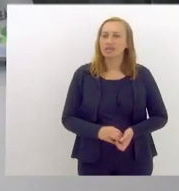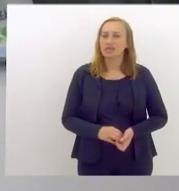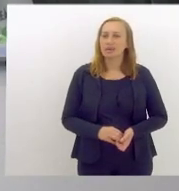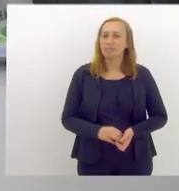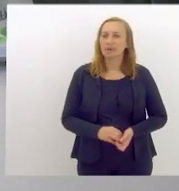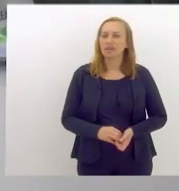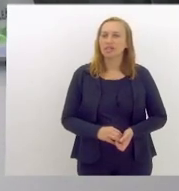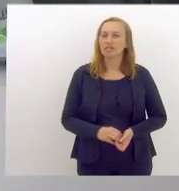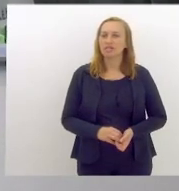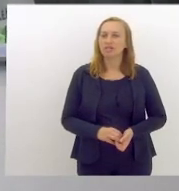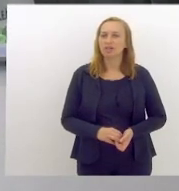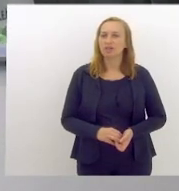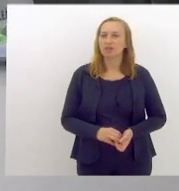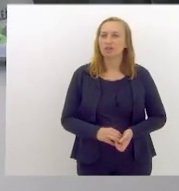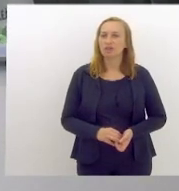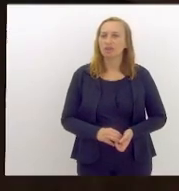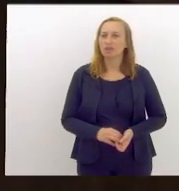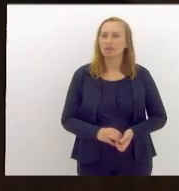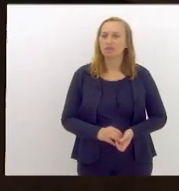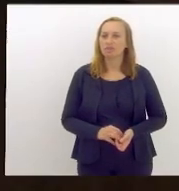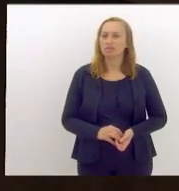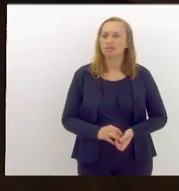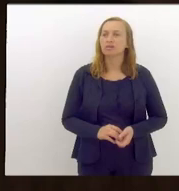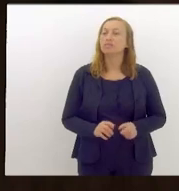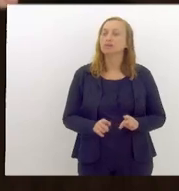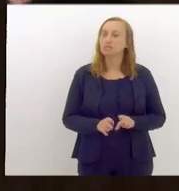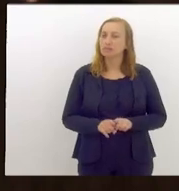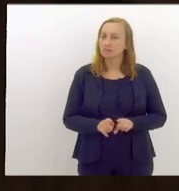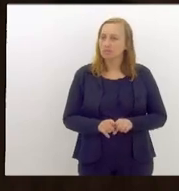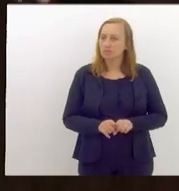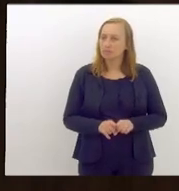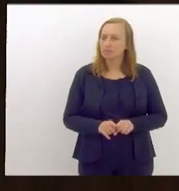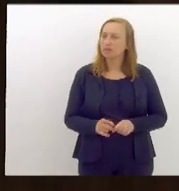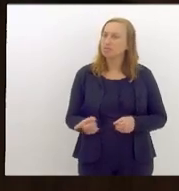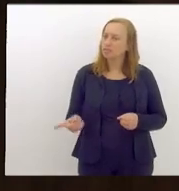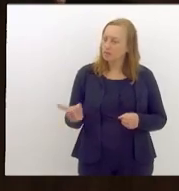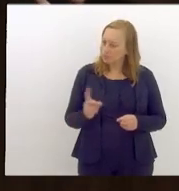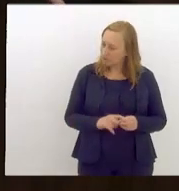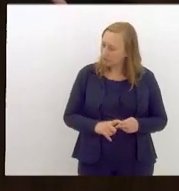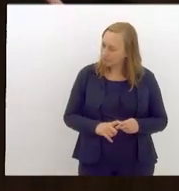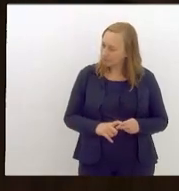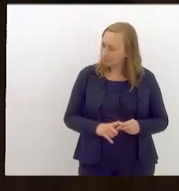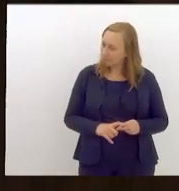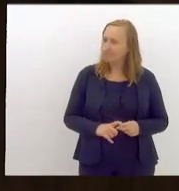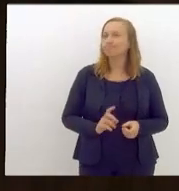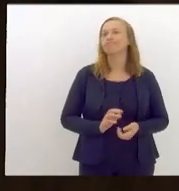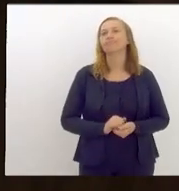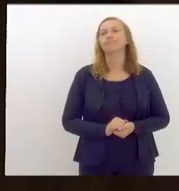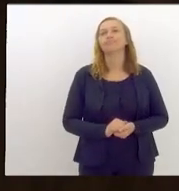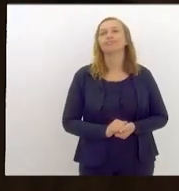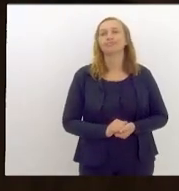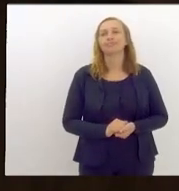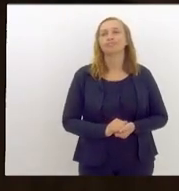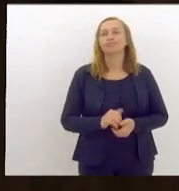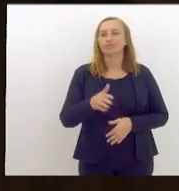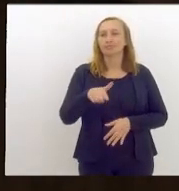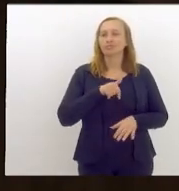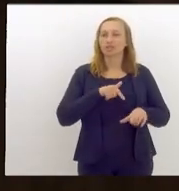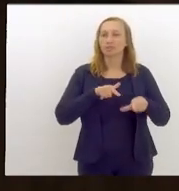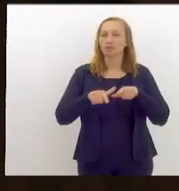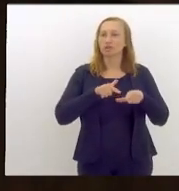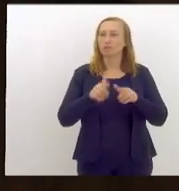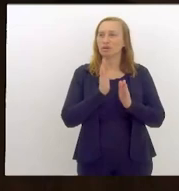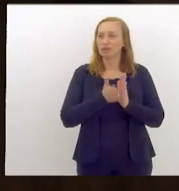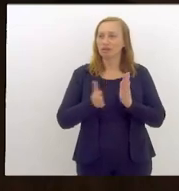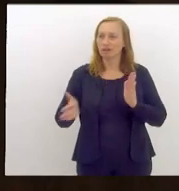aliás aliás refazendo refazendo vamos chamar os trabalhos a